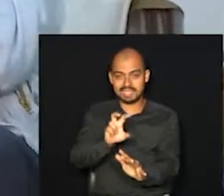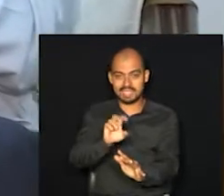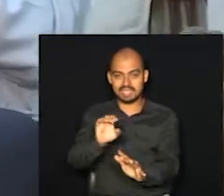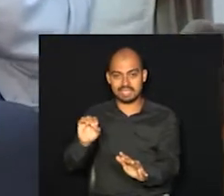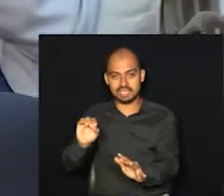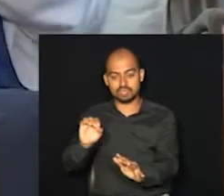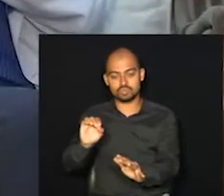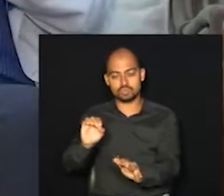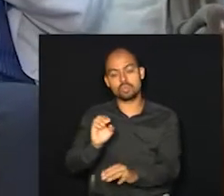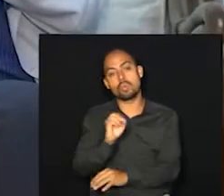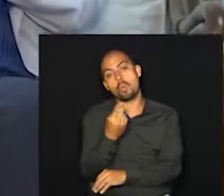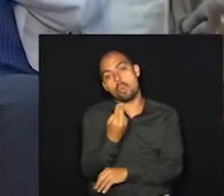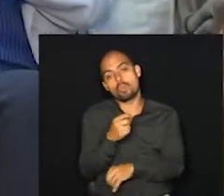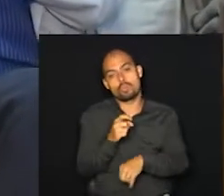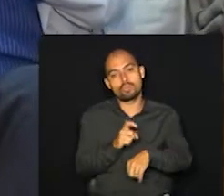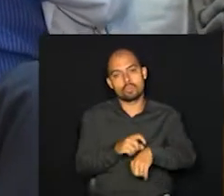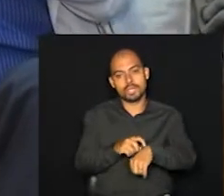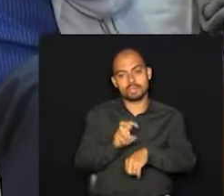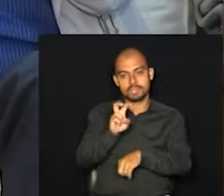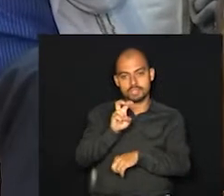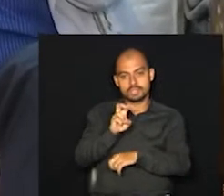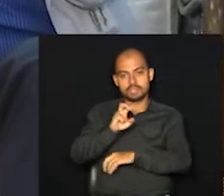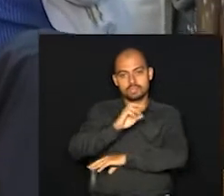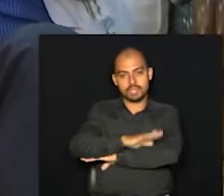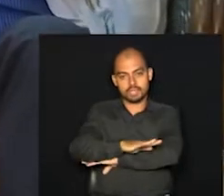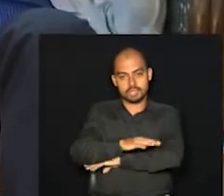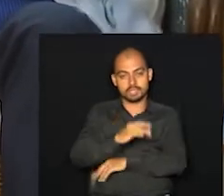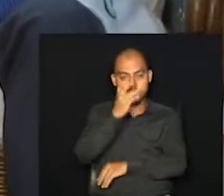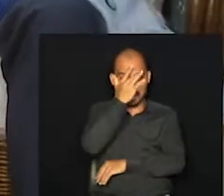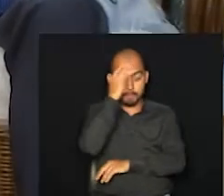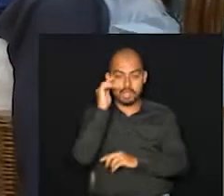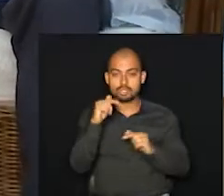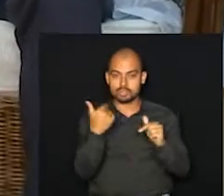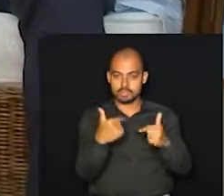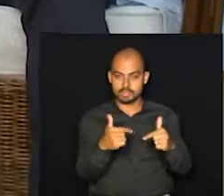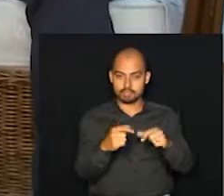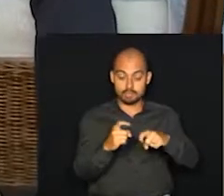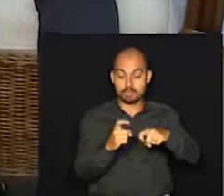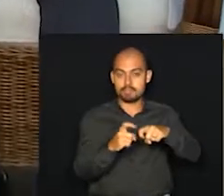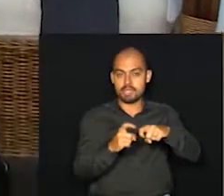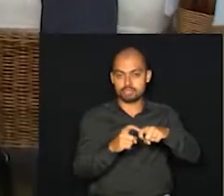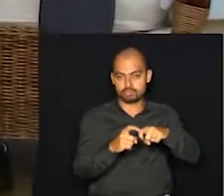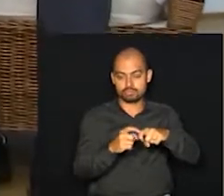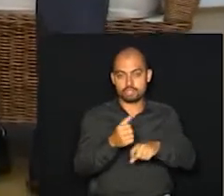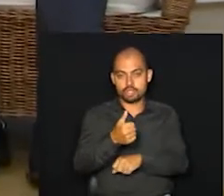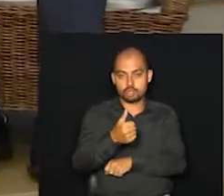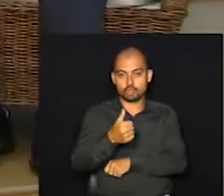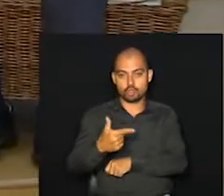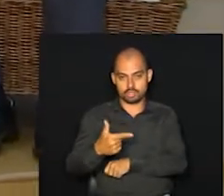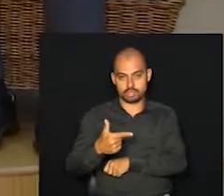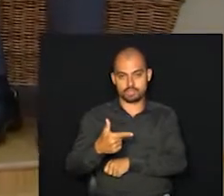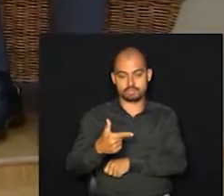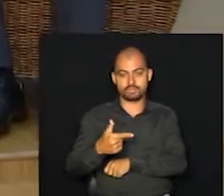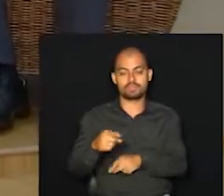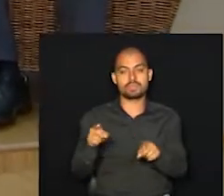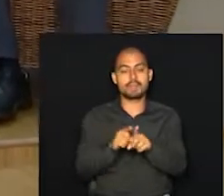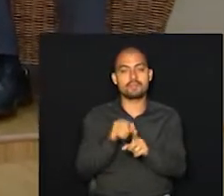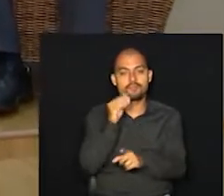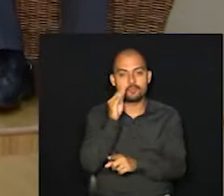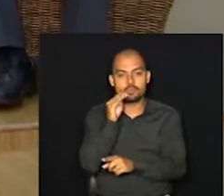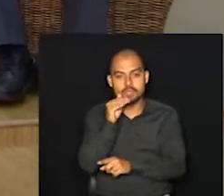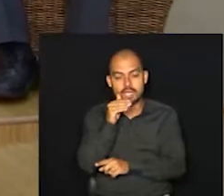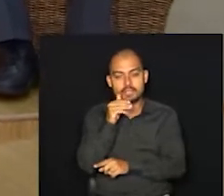Estarão aqui trabalhando aproximadamente 12 médicos para fazer um exame e mais 30 funcionários